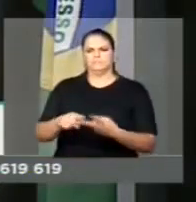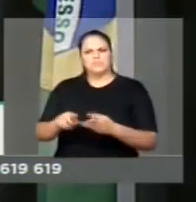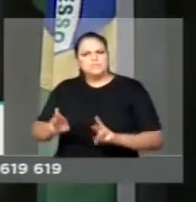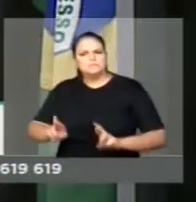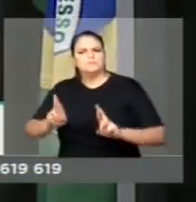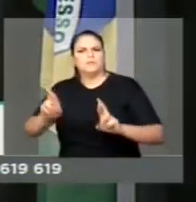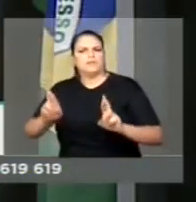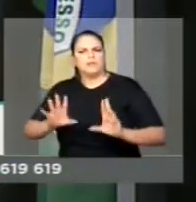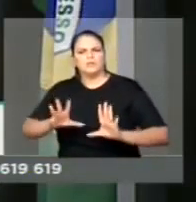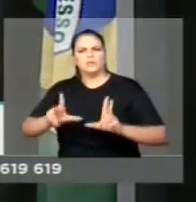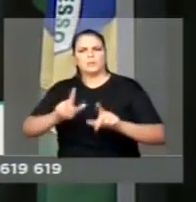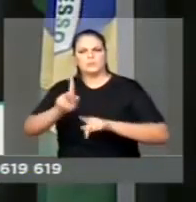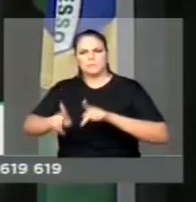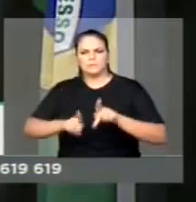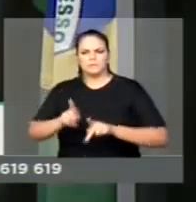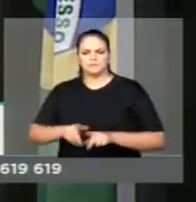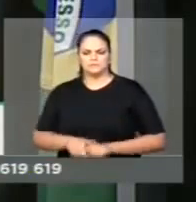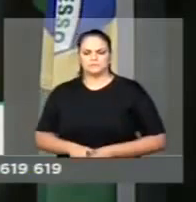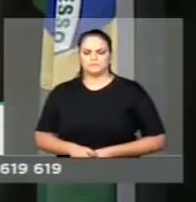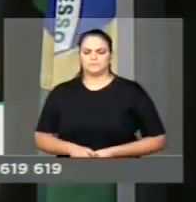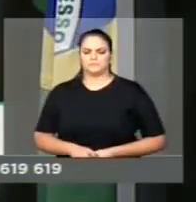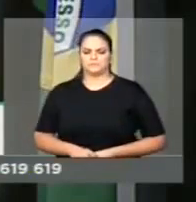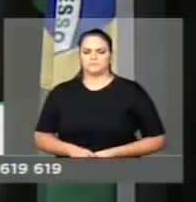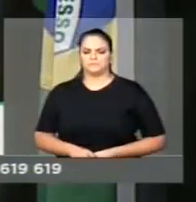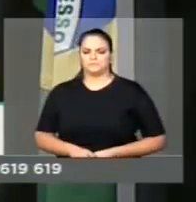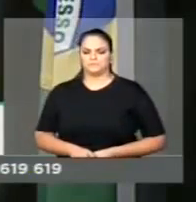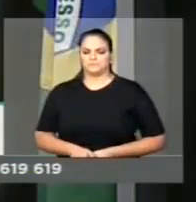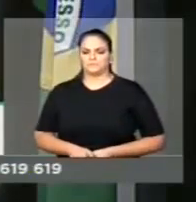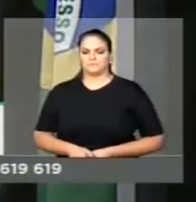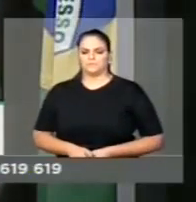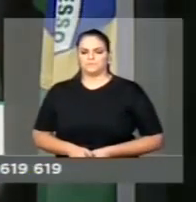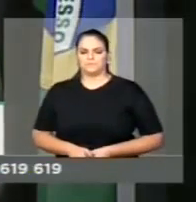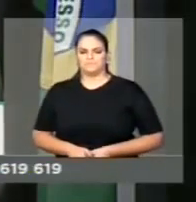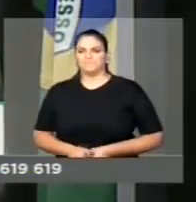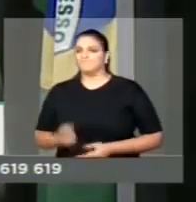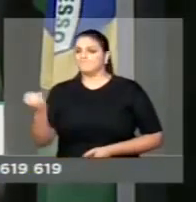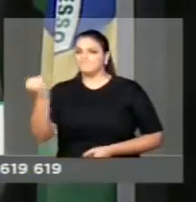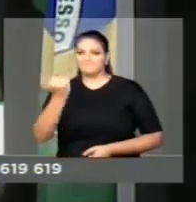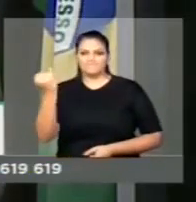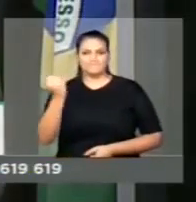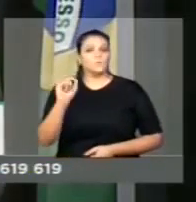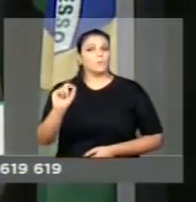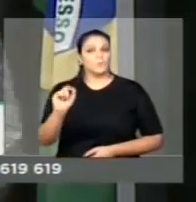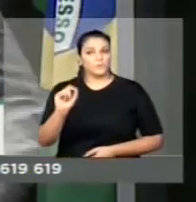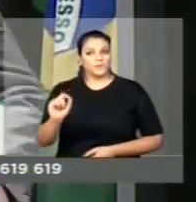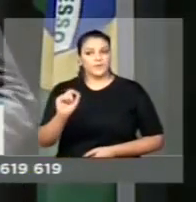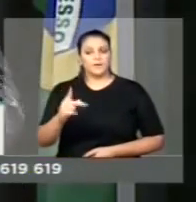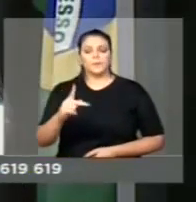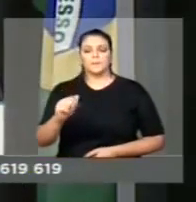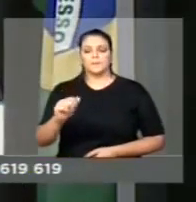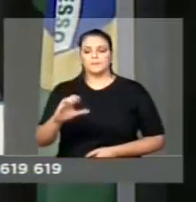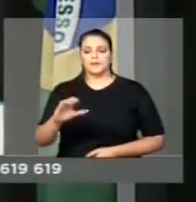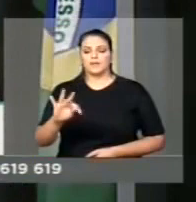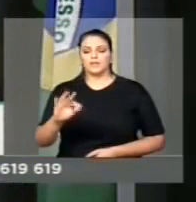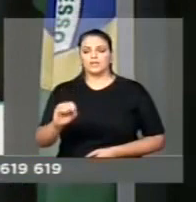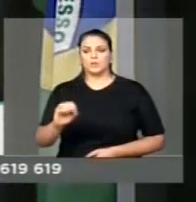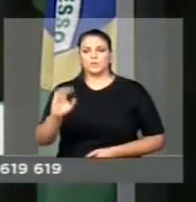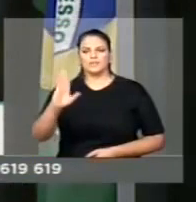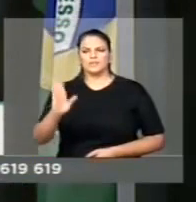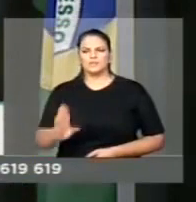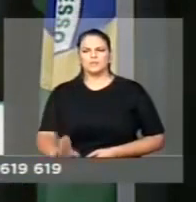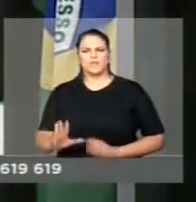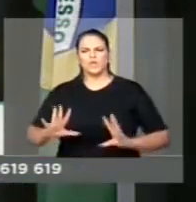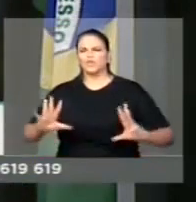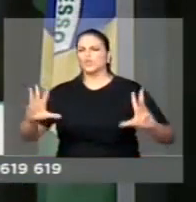esperança brasileira. O ponto essencial é o Pacto Nacional pelas Reformas. Não vejo outro caminho se não envolver o